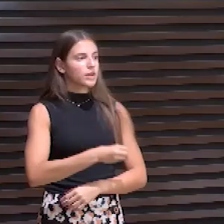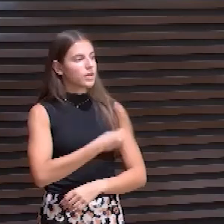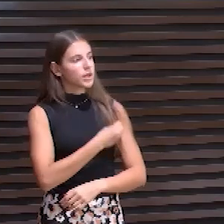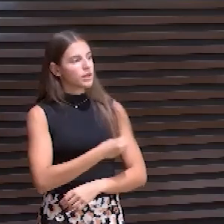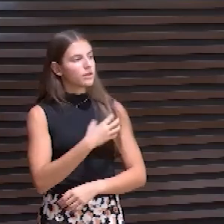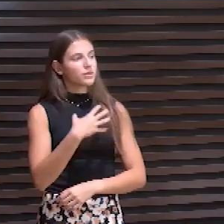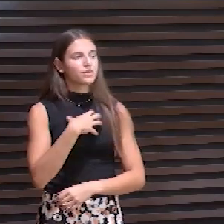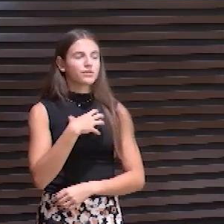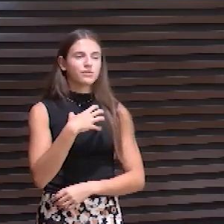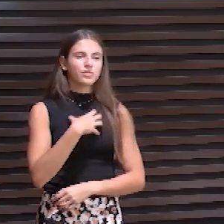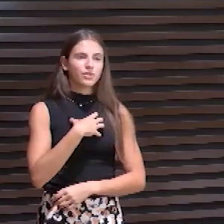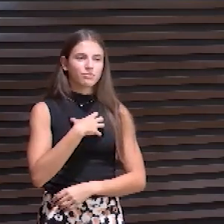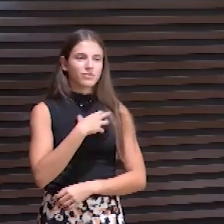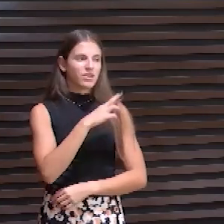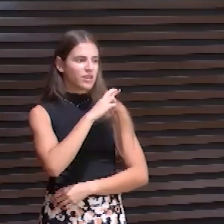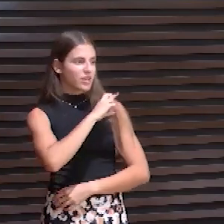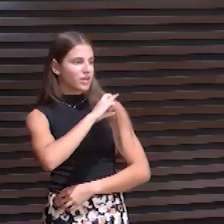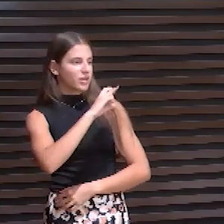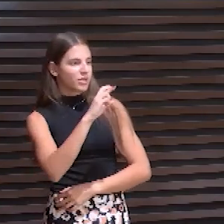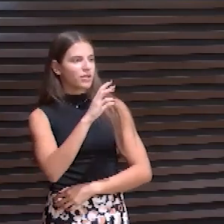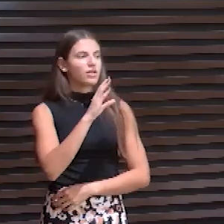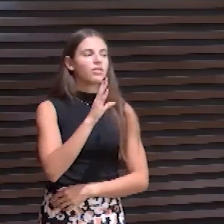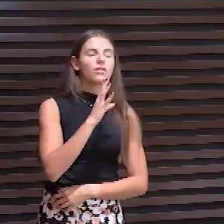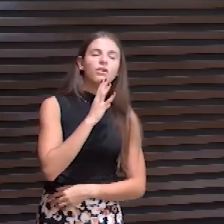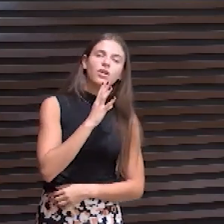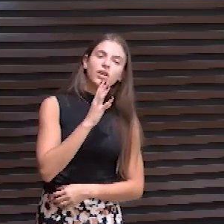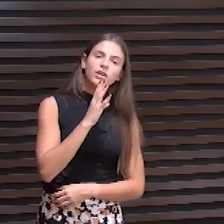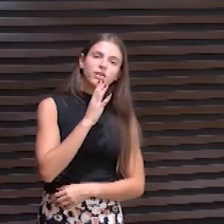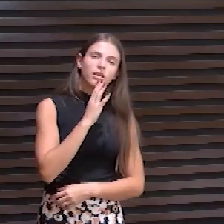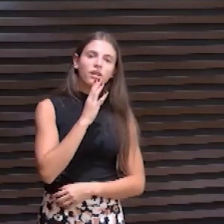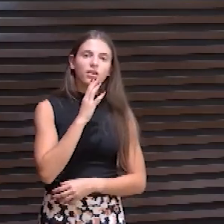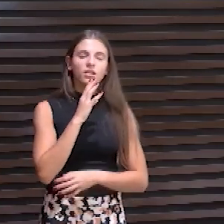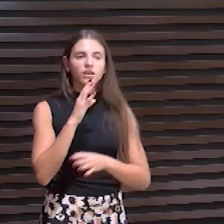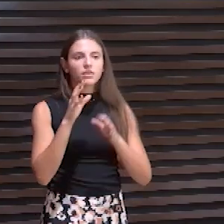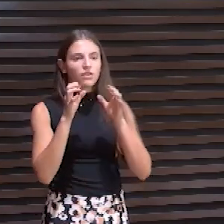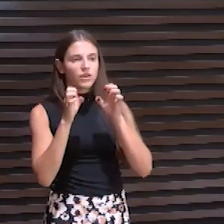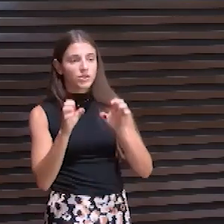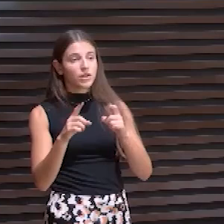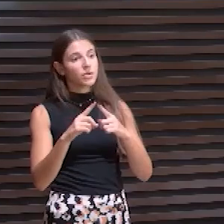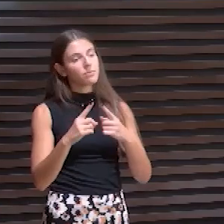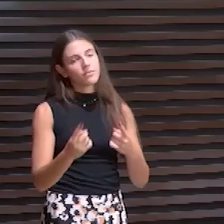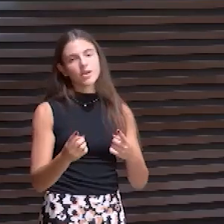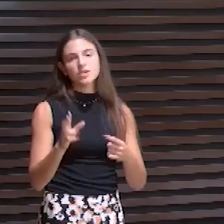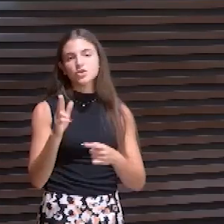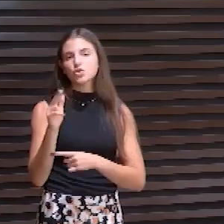frequenta as reuniões, conhece a doutrina, mas nunca teve a experiência do novo nascimento?